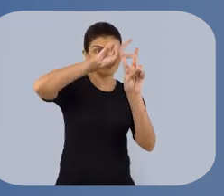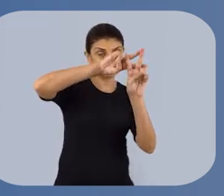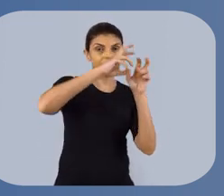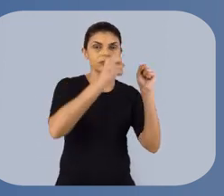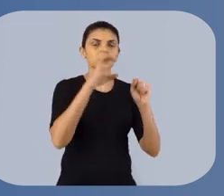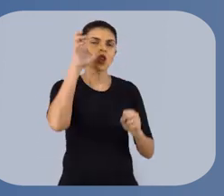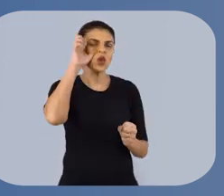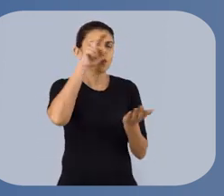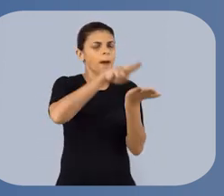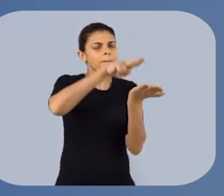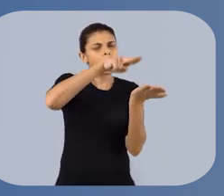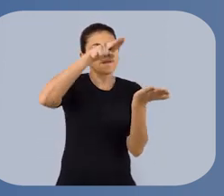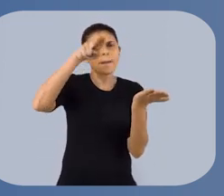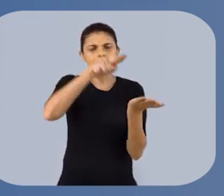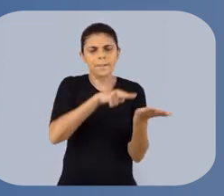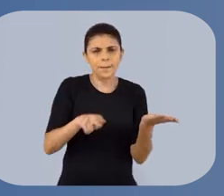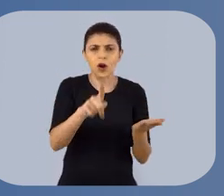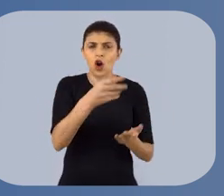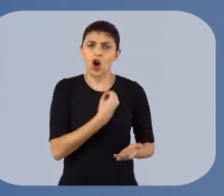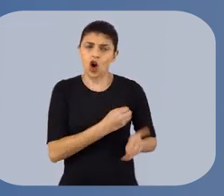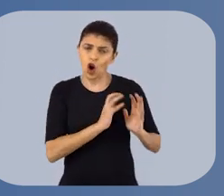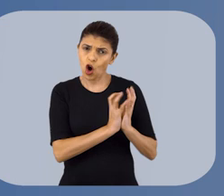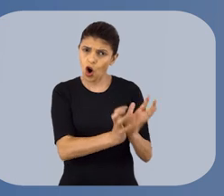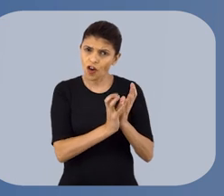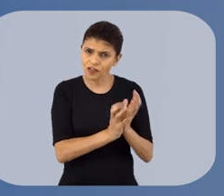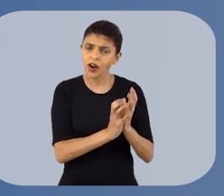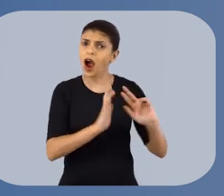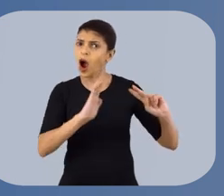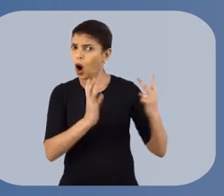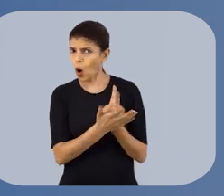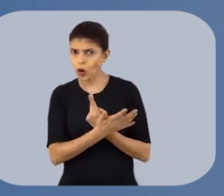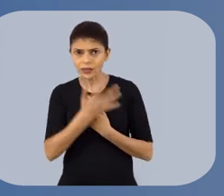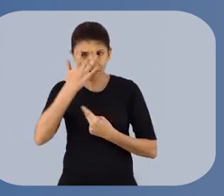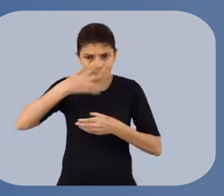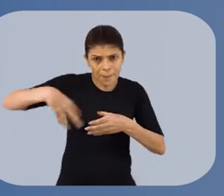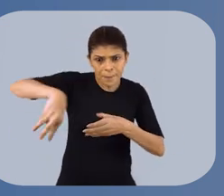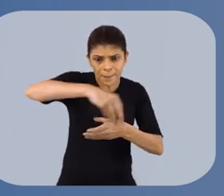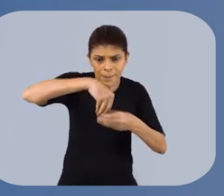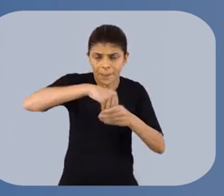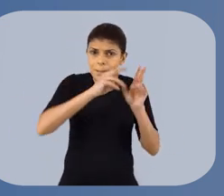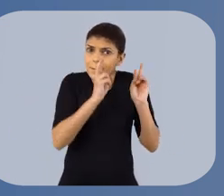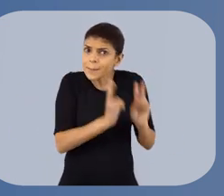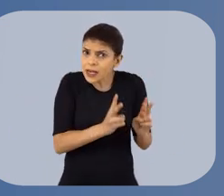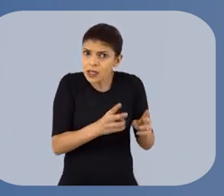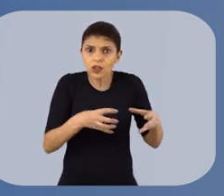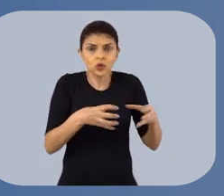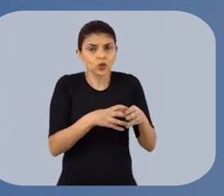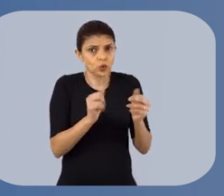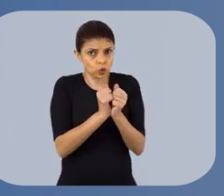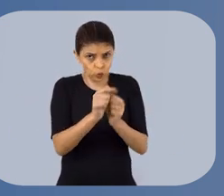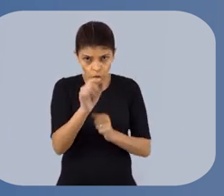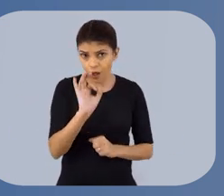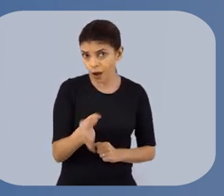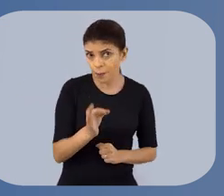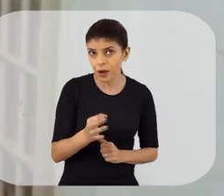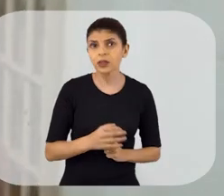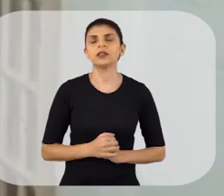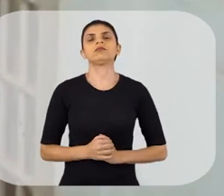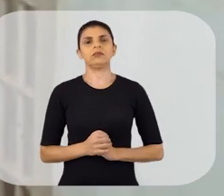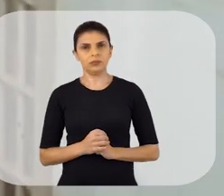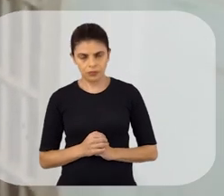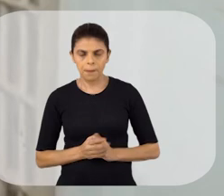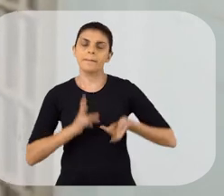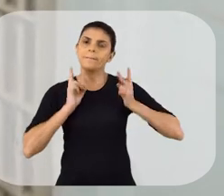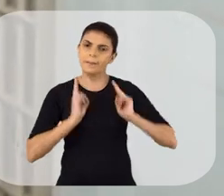no alojamento onde você convive, isso acontece com as próprias pessoas que estão lá no alojamento contigo, é isso mesmo? Na